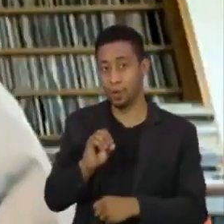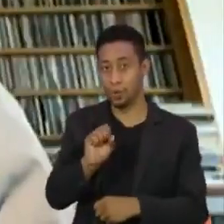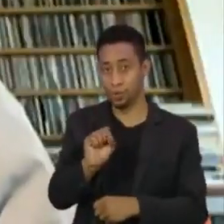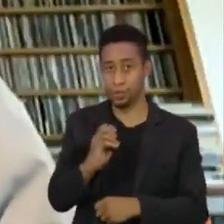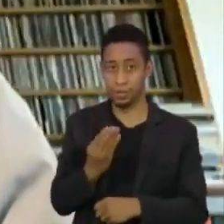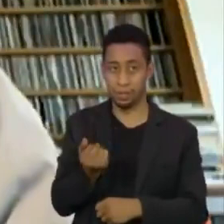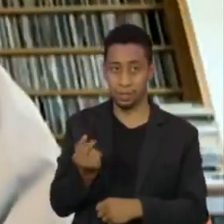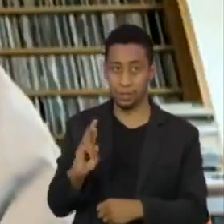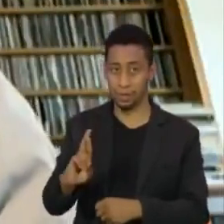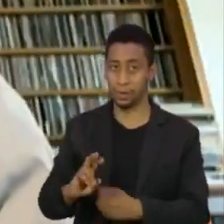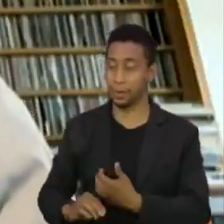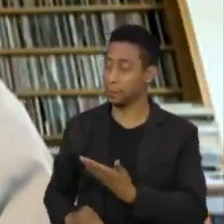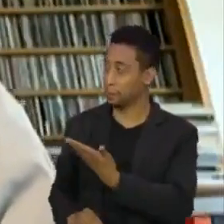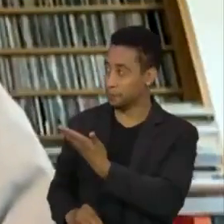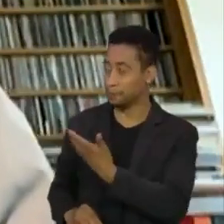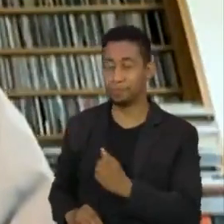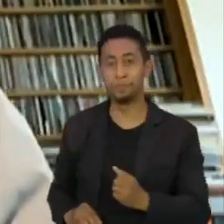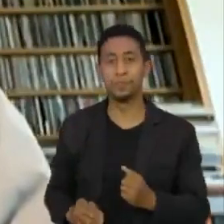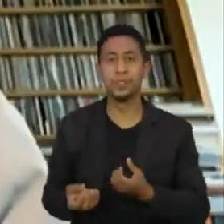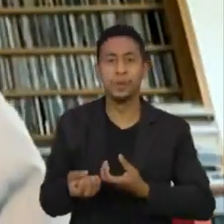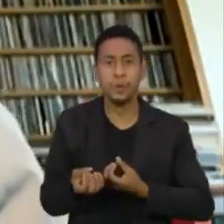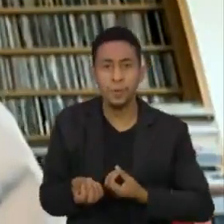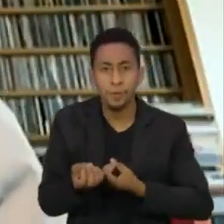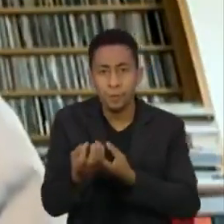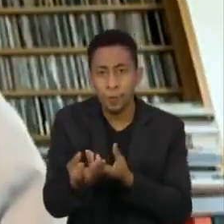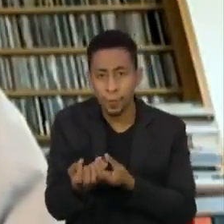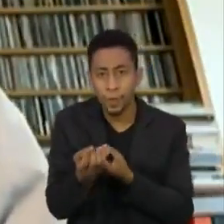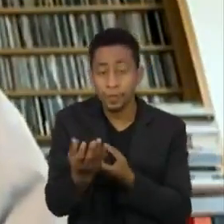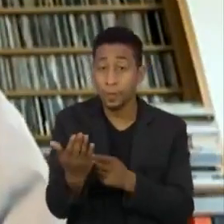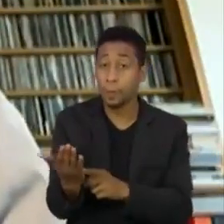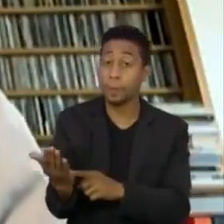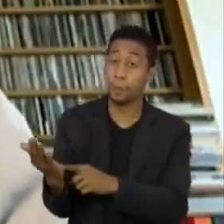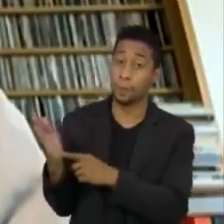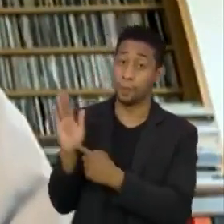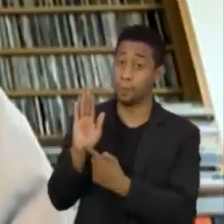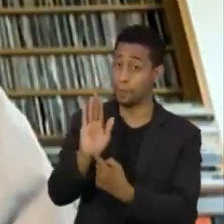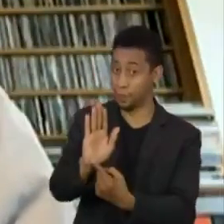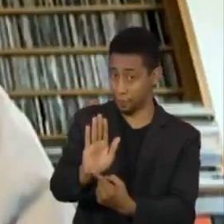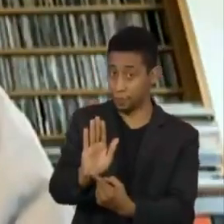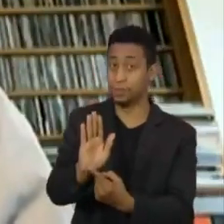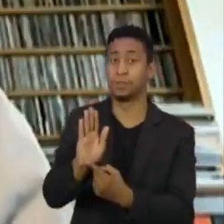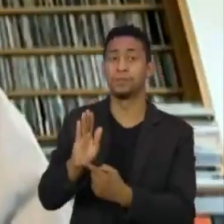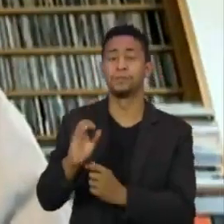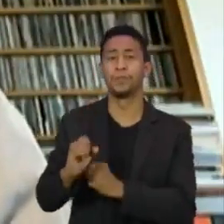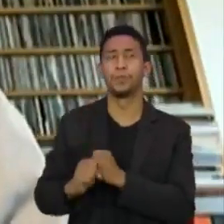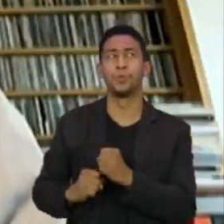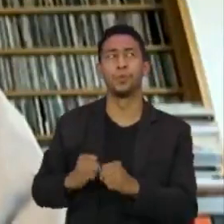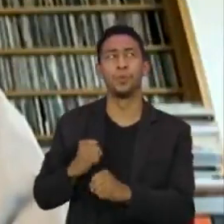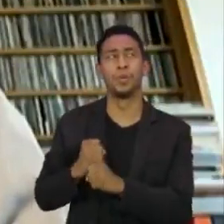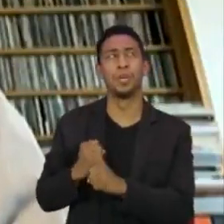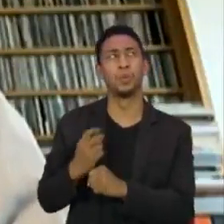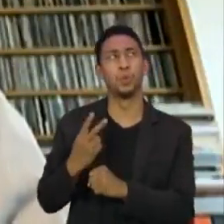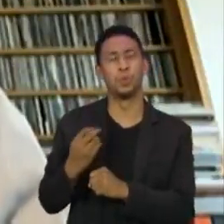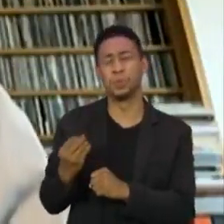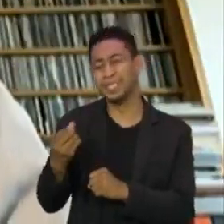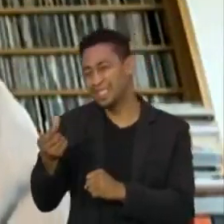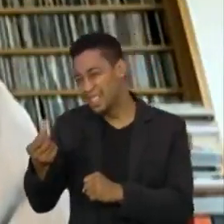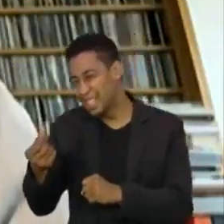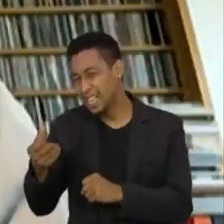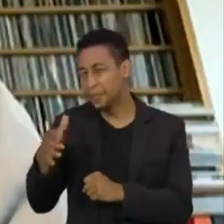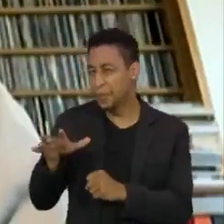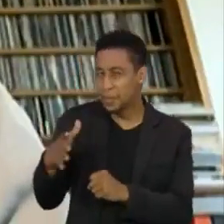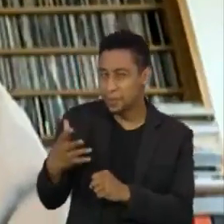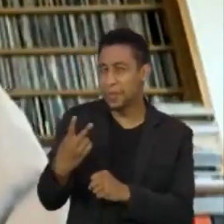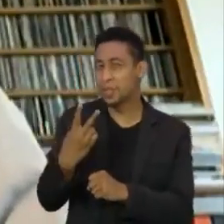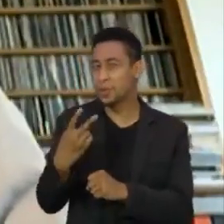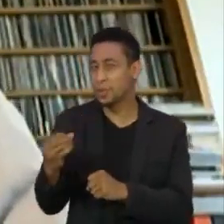Todos os dados indicam que nós entramos, a partir pelo menos de 2006, 2007,